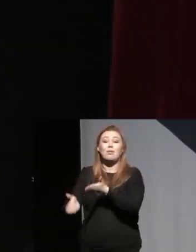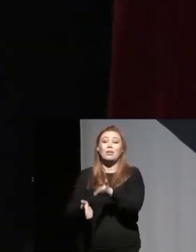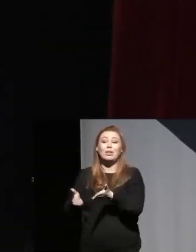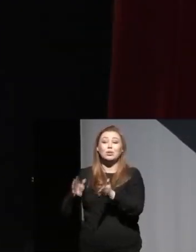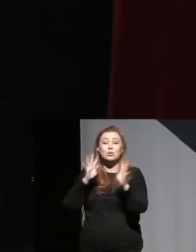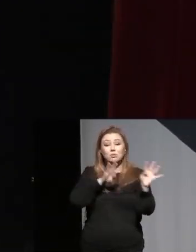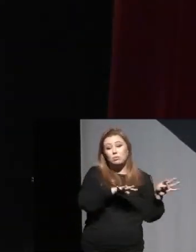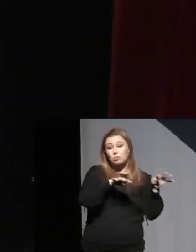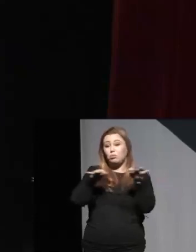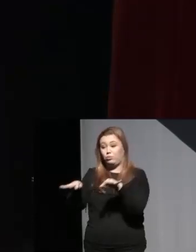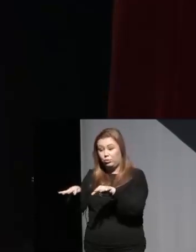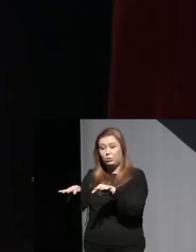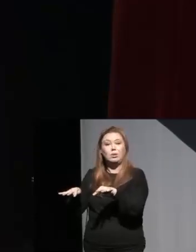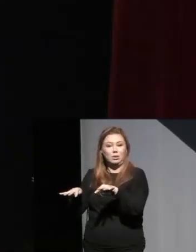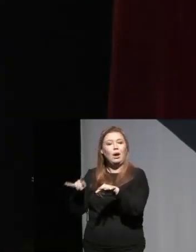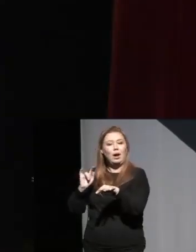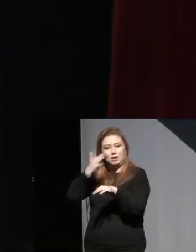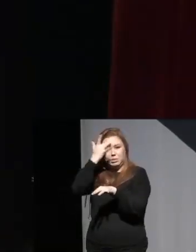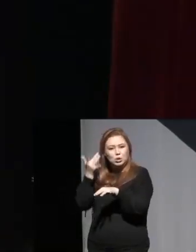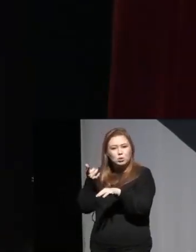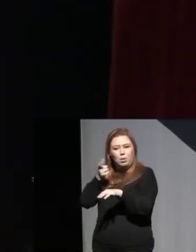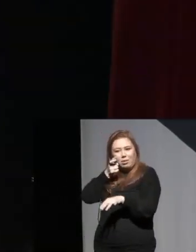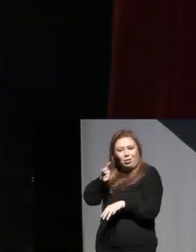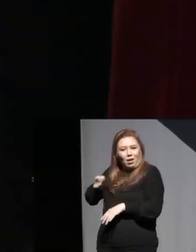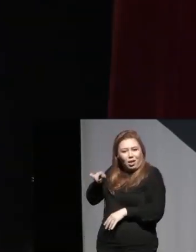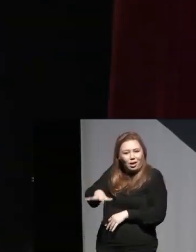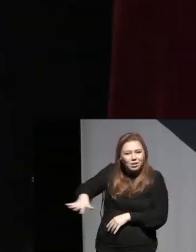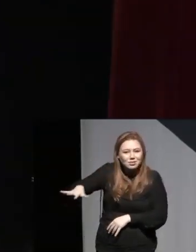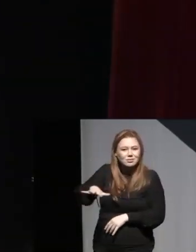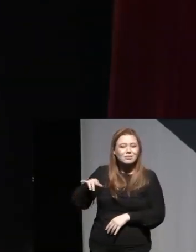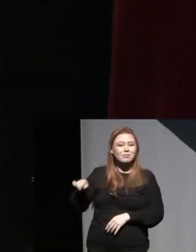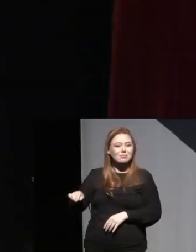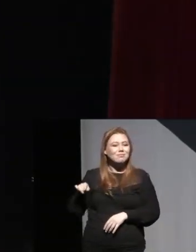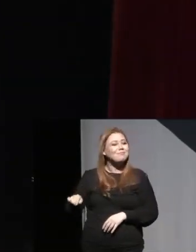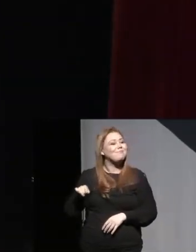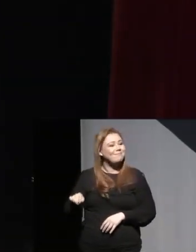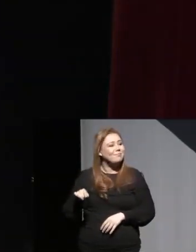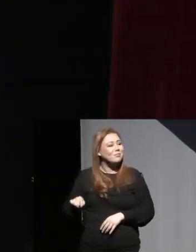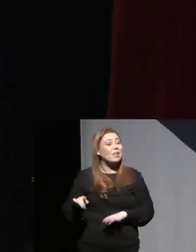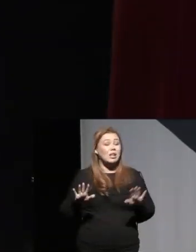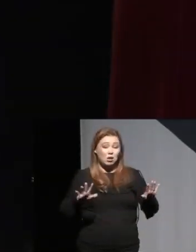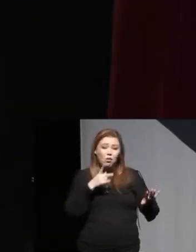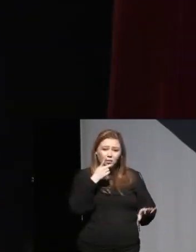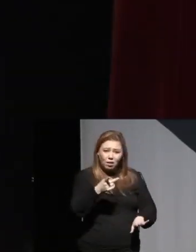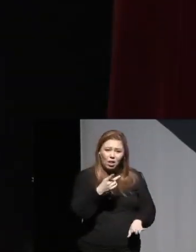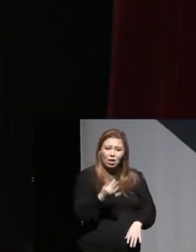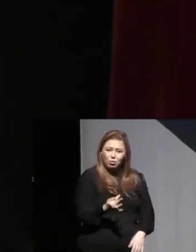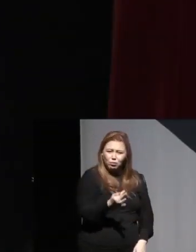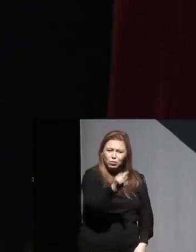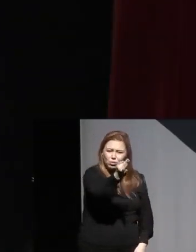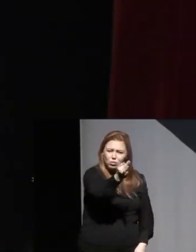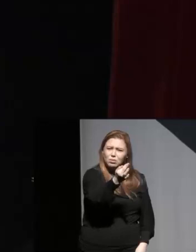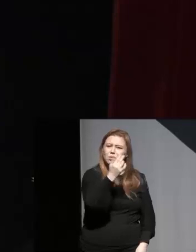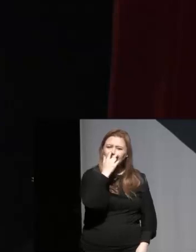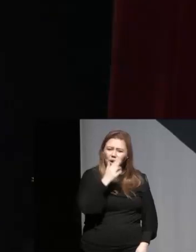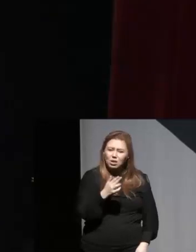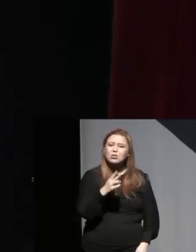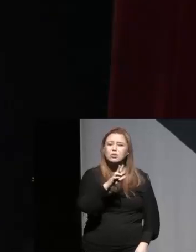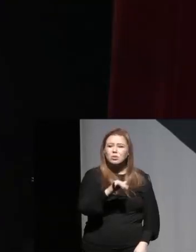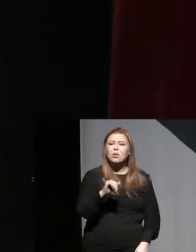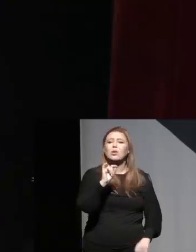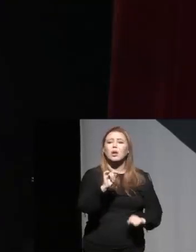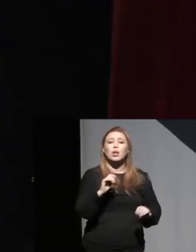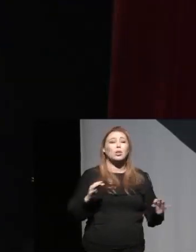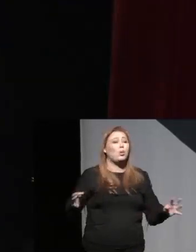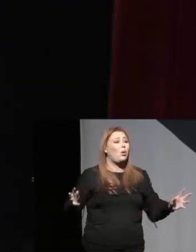ganha, o protagonismo. E eu vou dizer para vocês, daqui a um tempo, é possível que